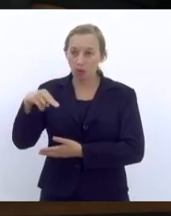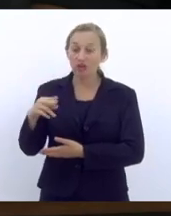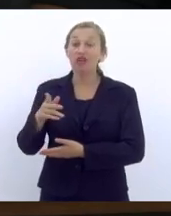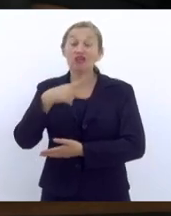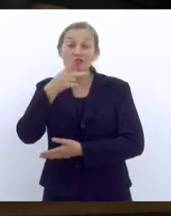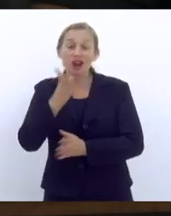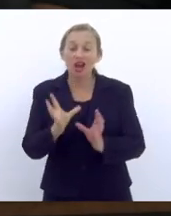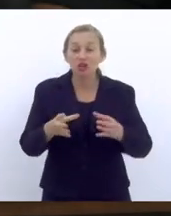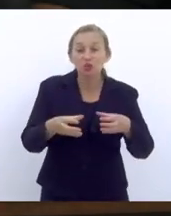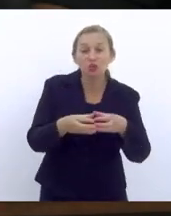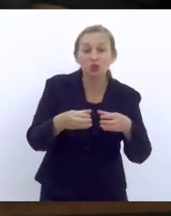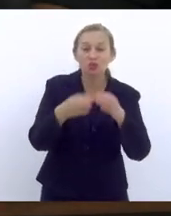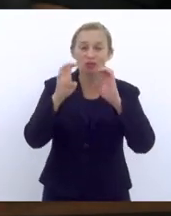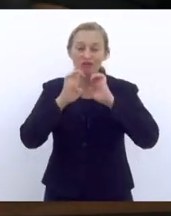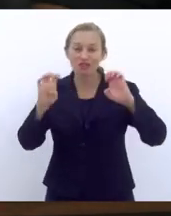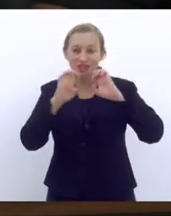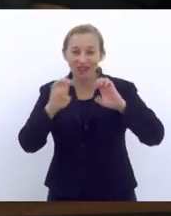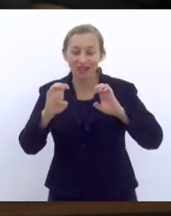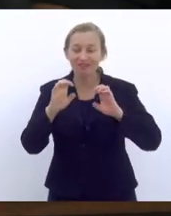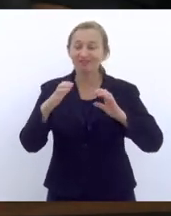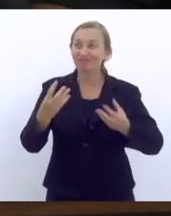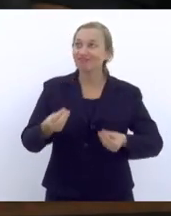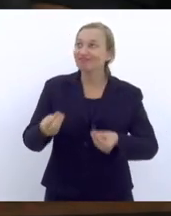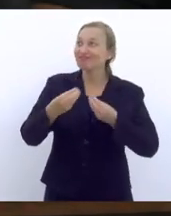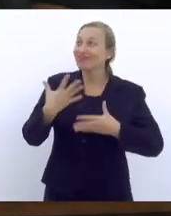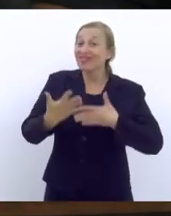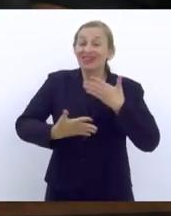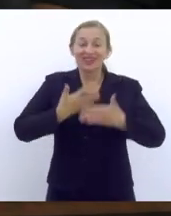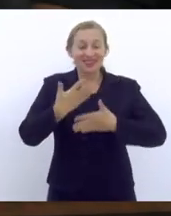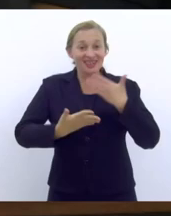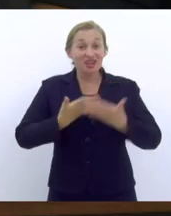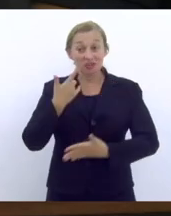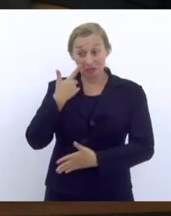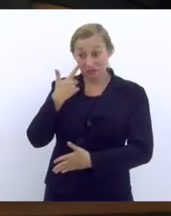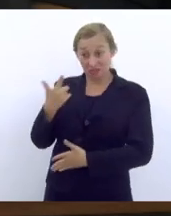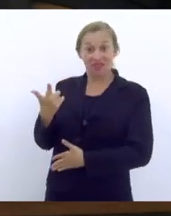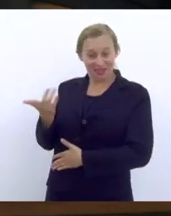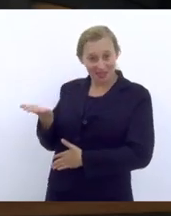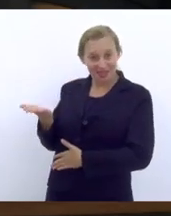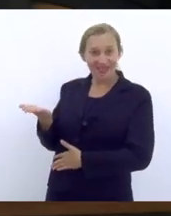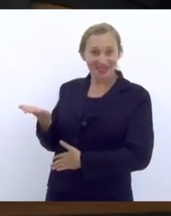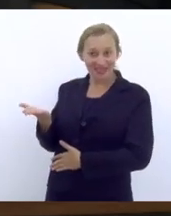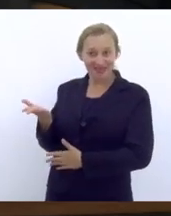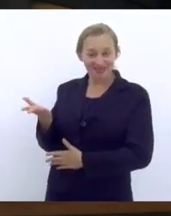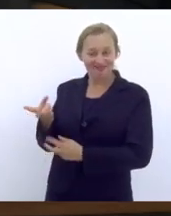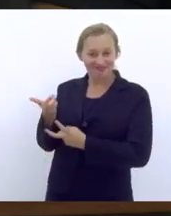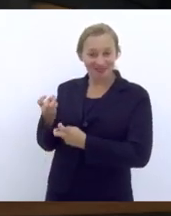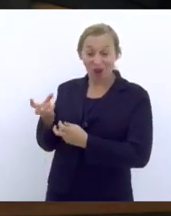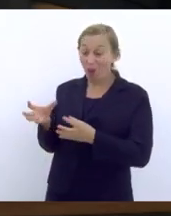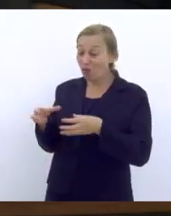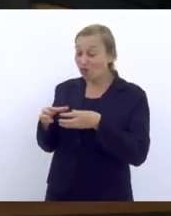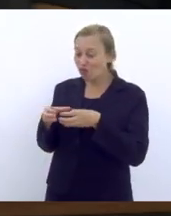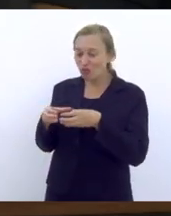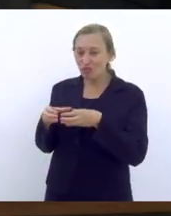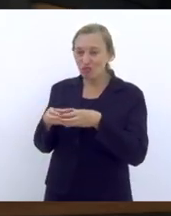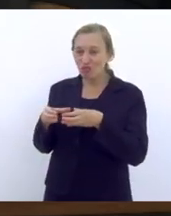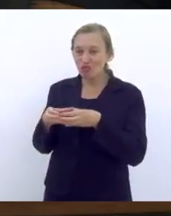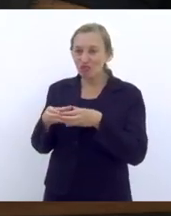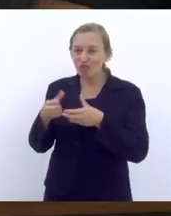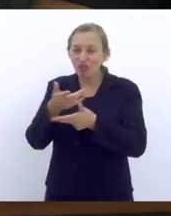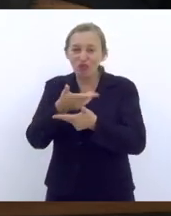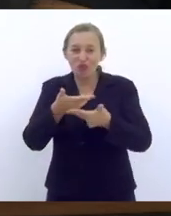nos traz muita alegria, como vocês puderam observar. É um grupo com